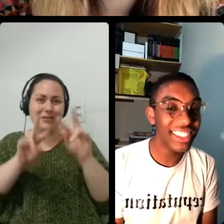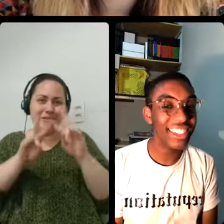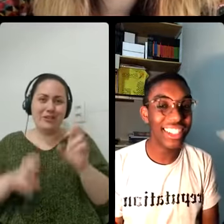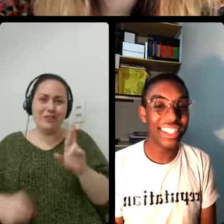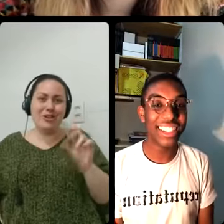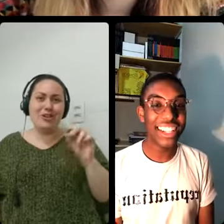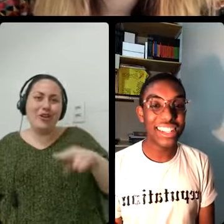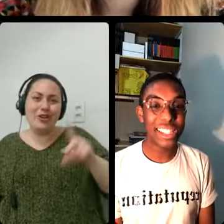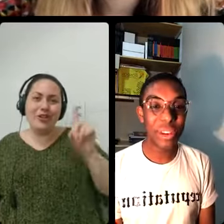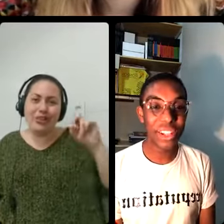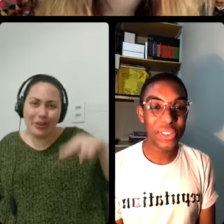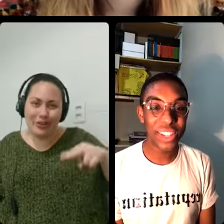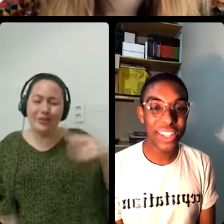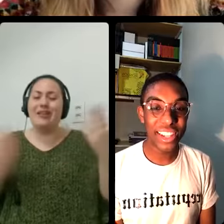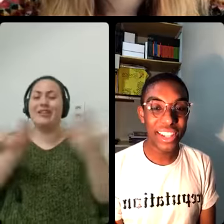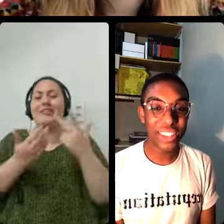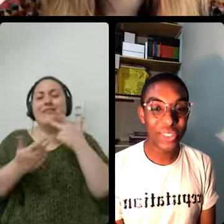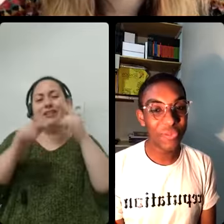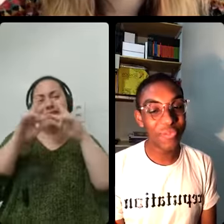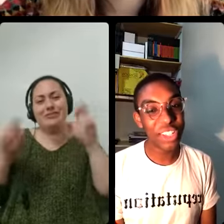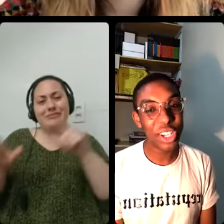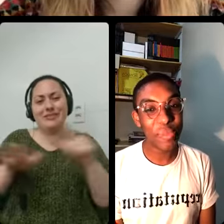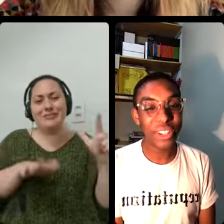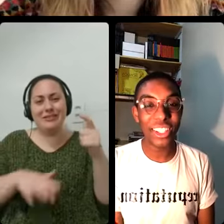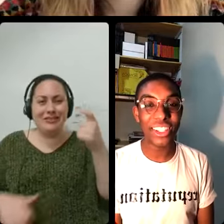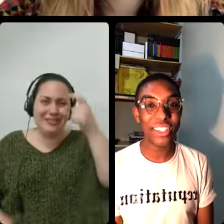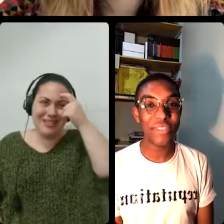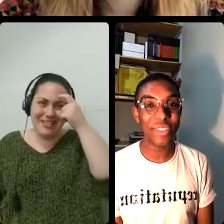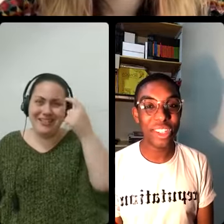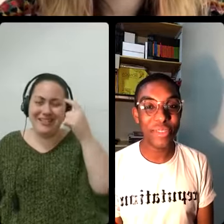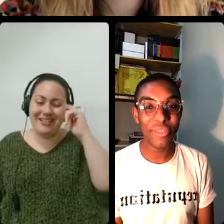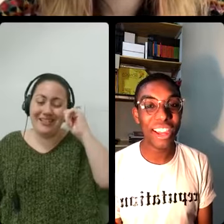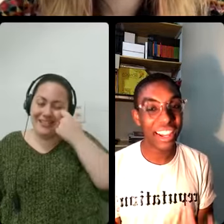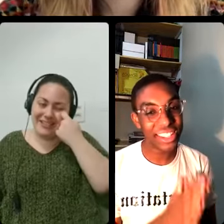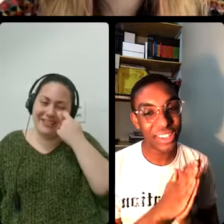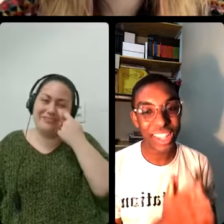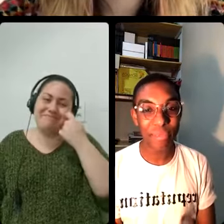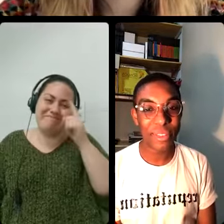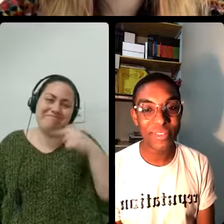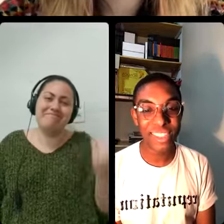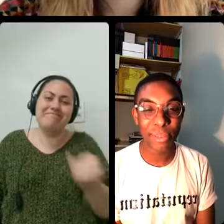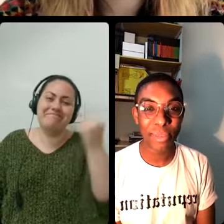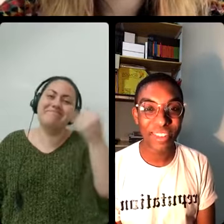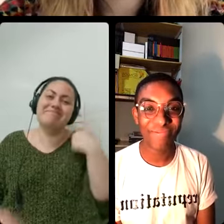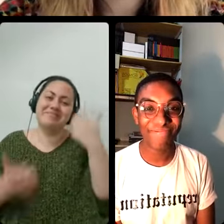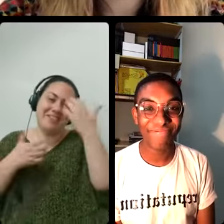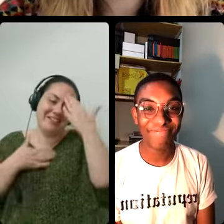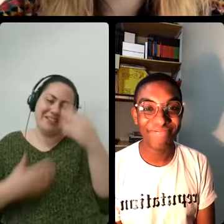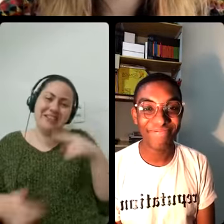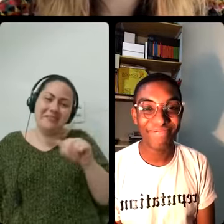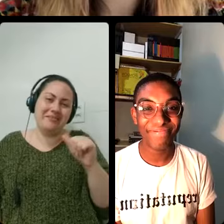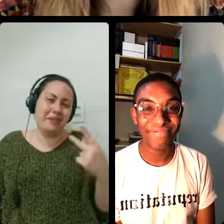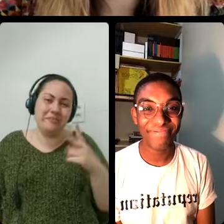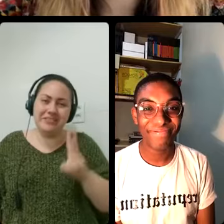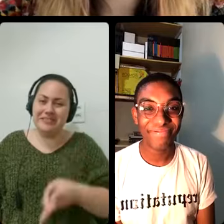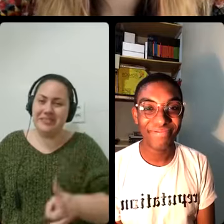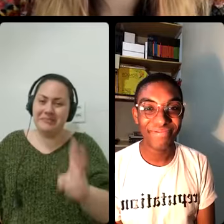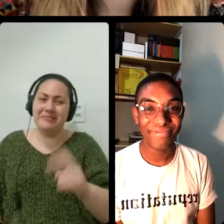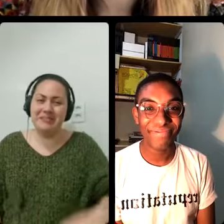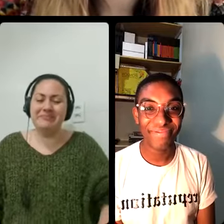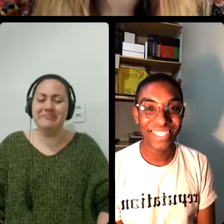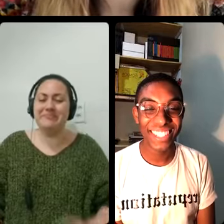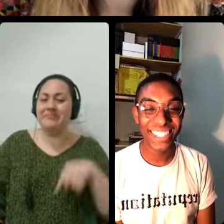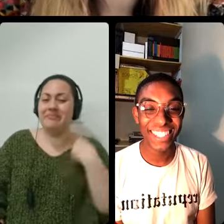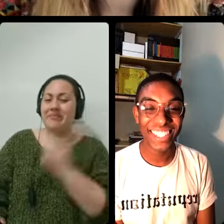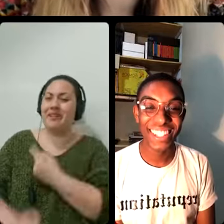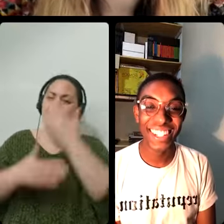agora falando da Semana da Consciência Negra. Então, acho que é importante. E agradecer ao NAP, sempre. A gente que